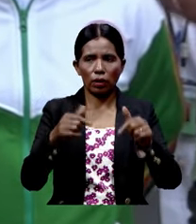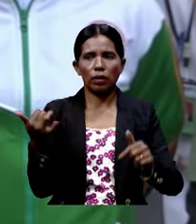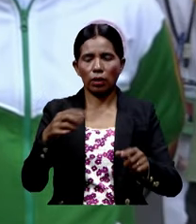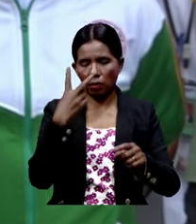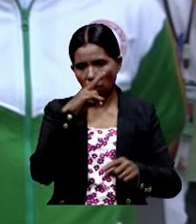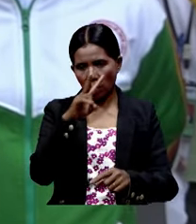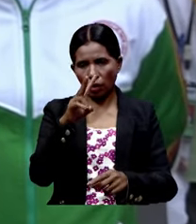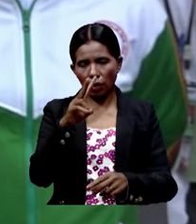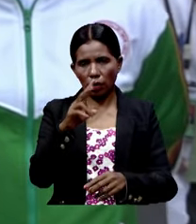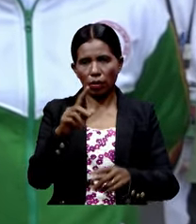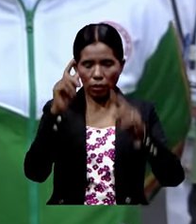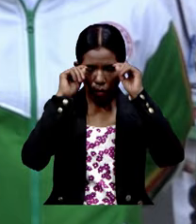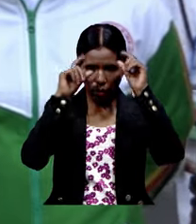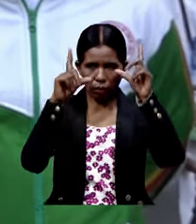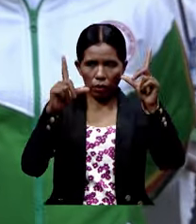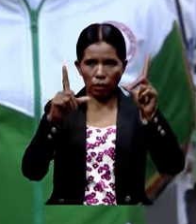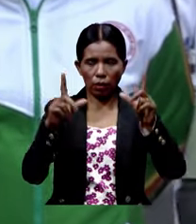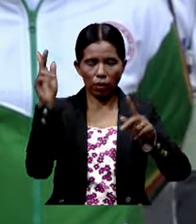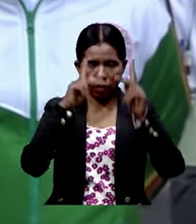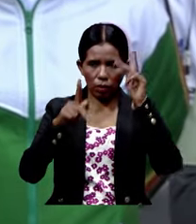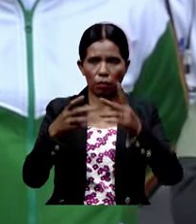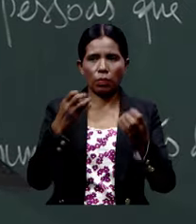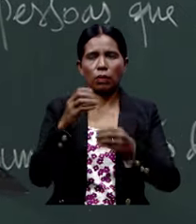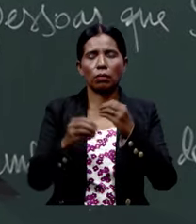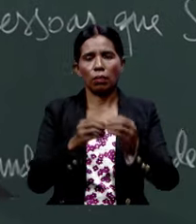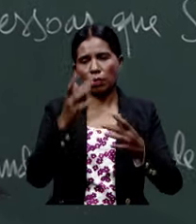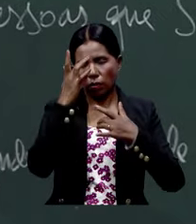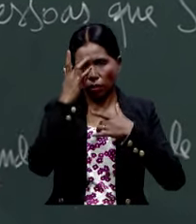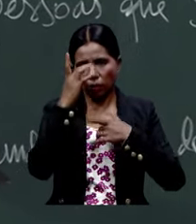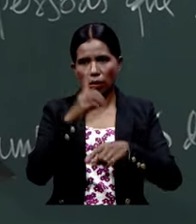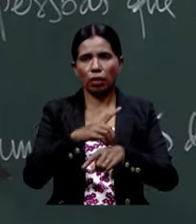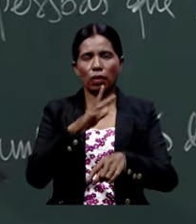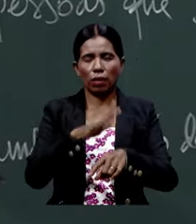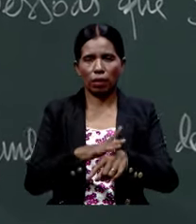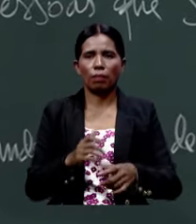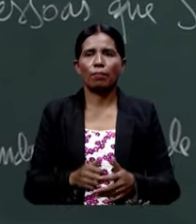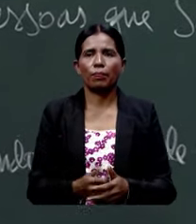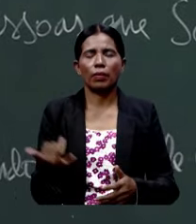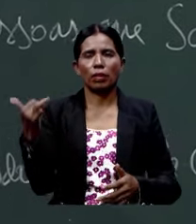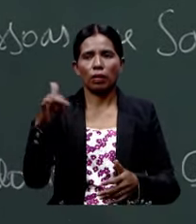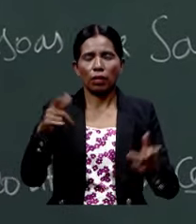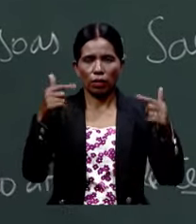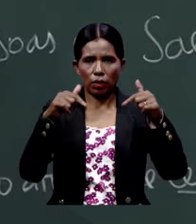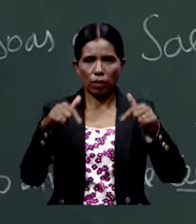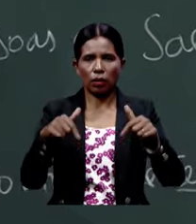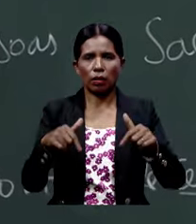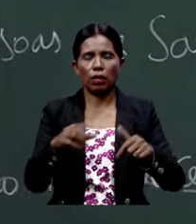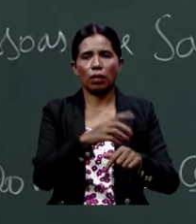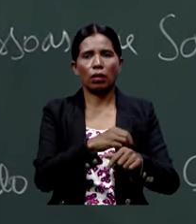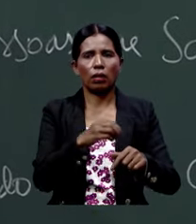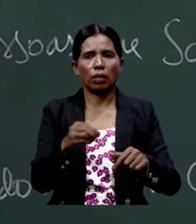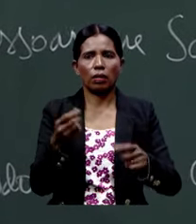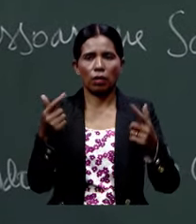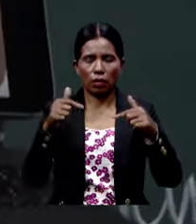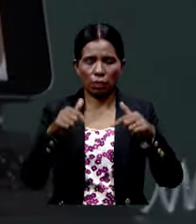hare Timormos, caso bara kona ba dengue. Então, sira foi mai ira ne bahia Asia ne la sala mai